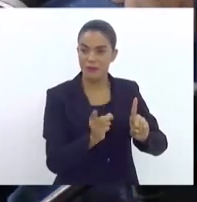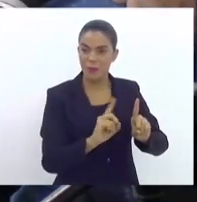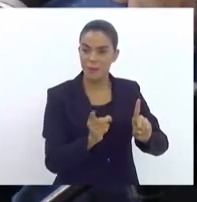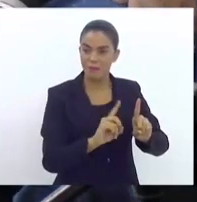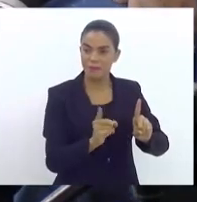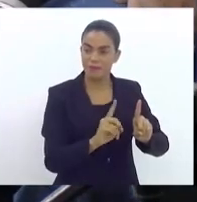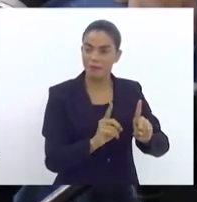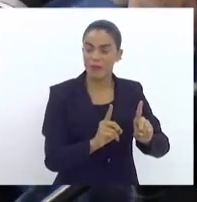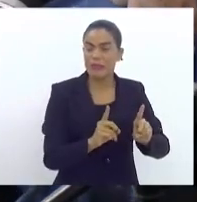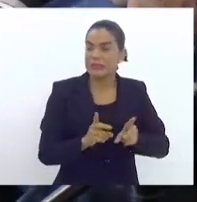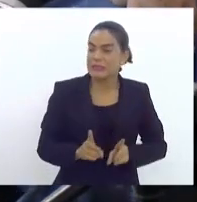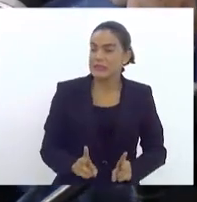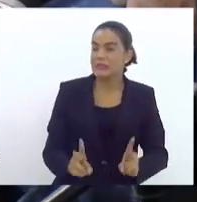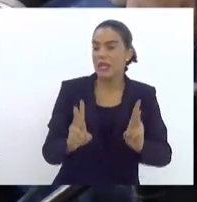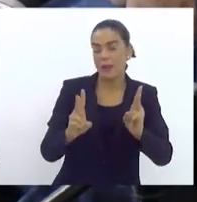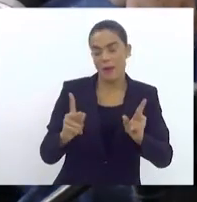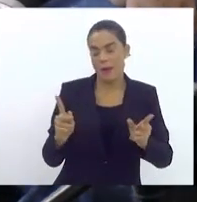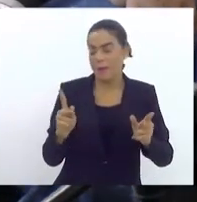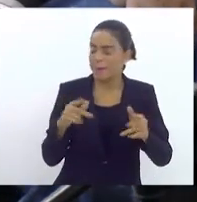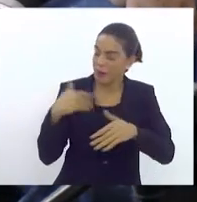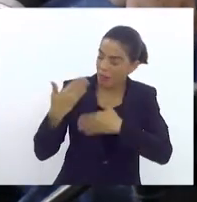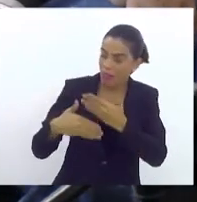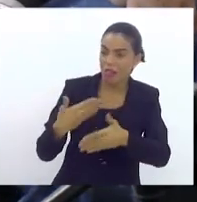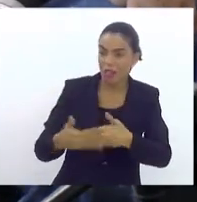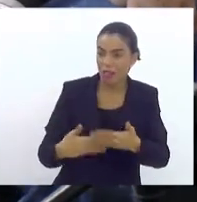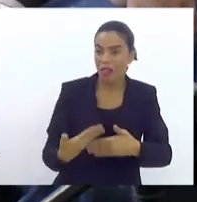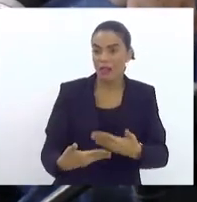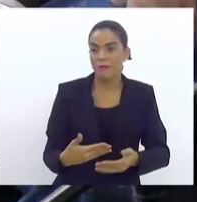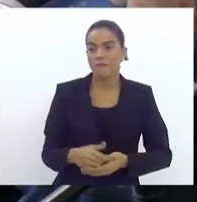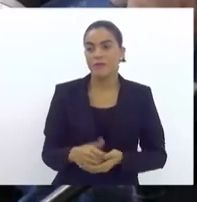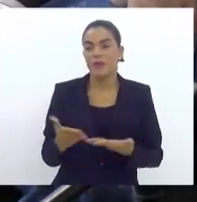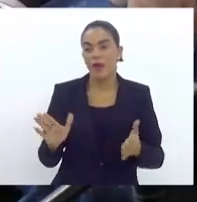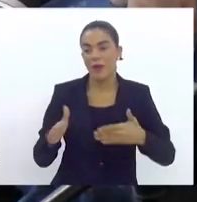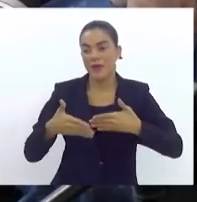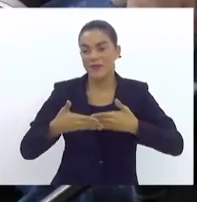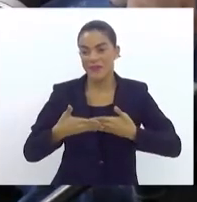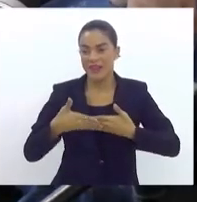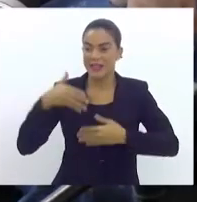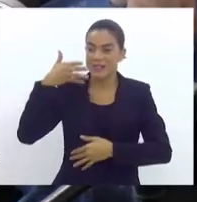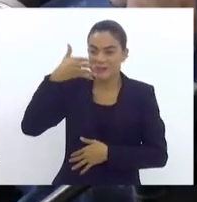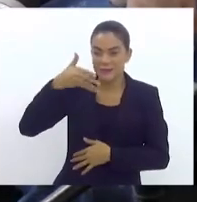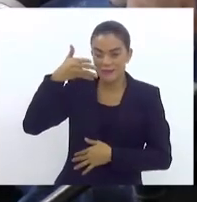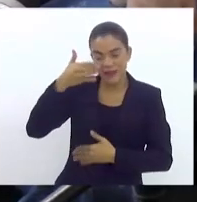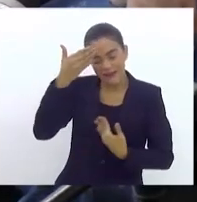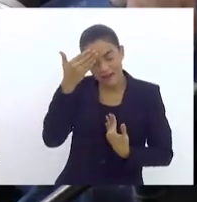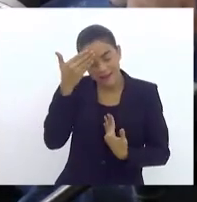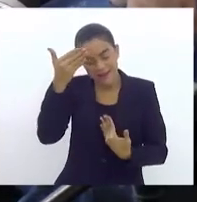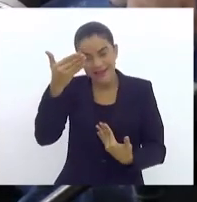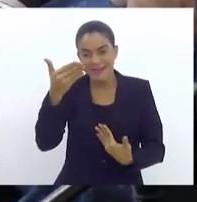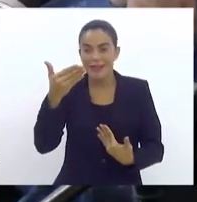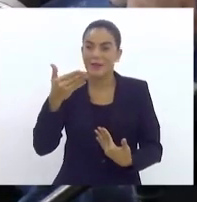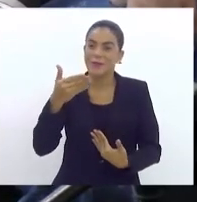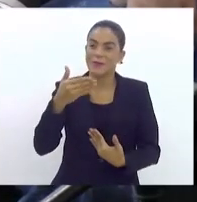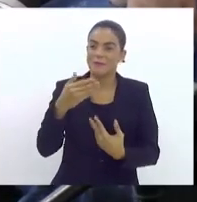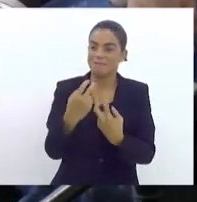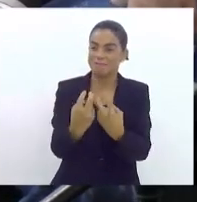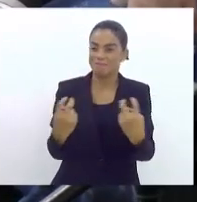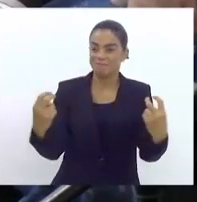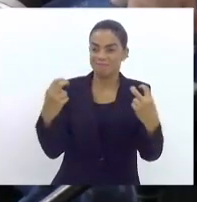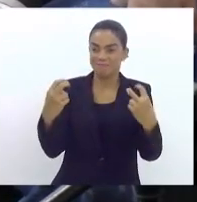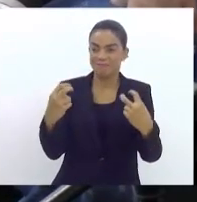comum e frequente acontecer nesses ambientes então aqui eu finalizo agradecendo imensamente ser ouvida por